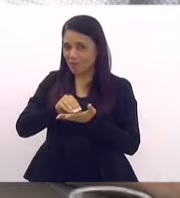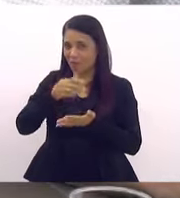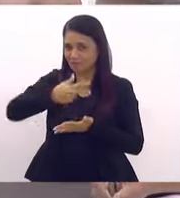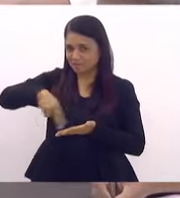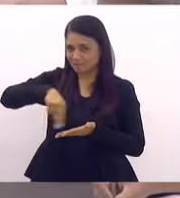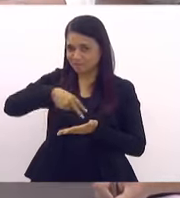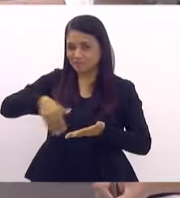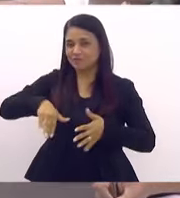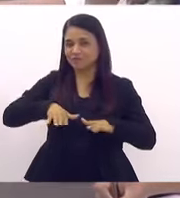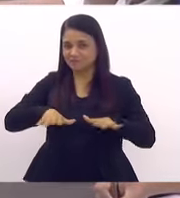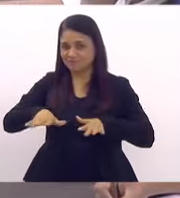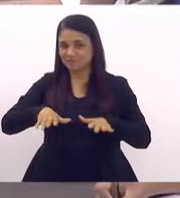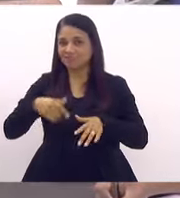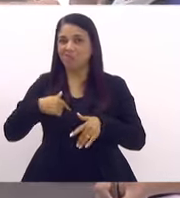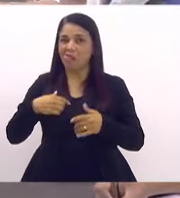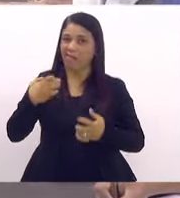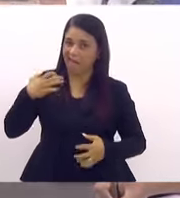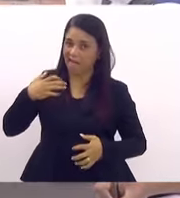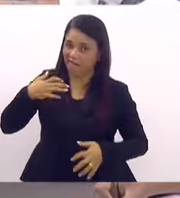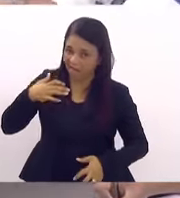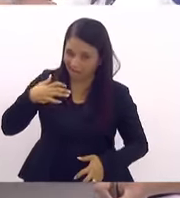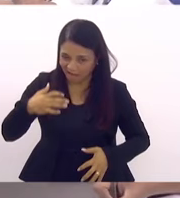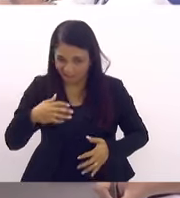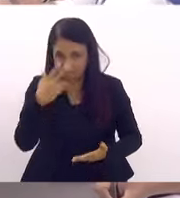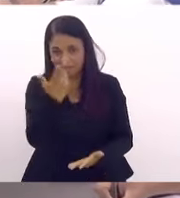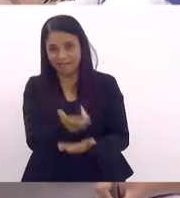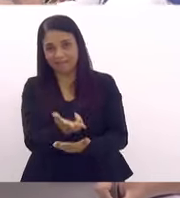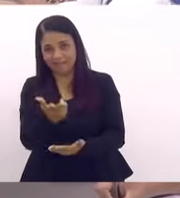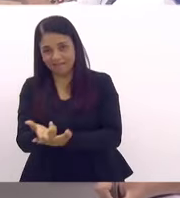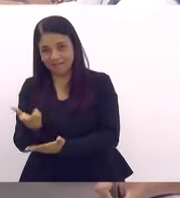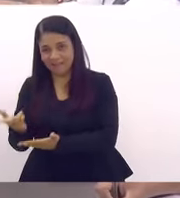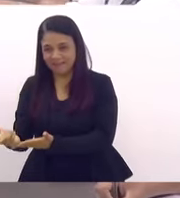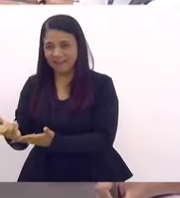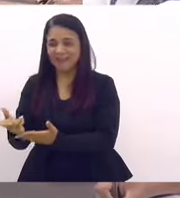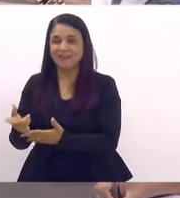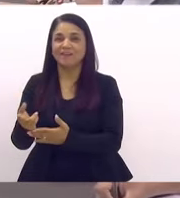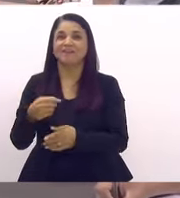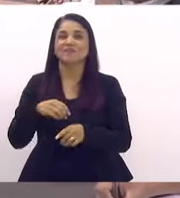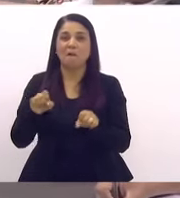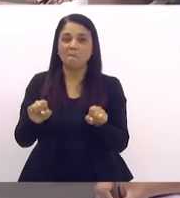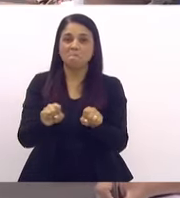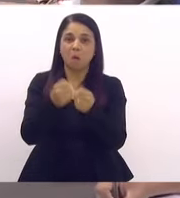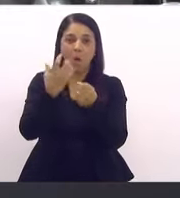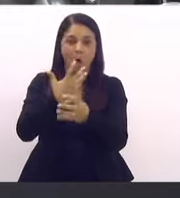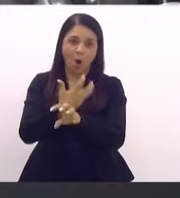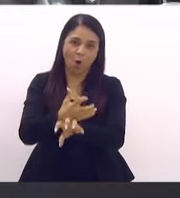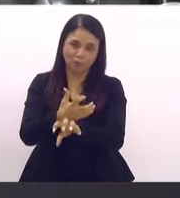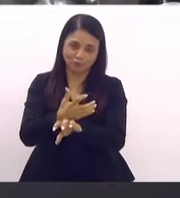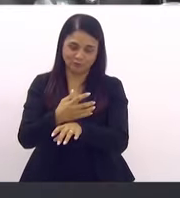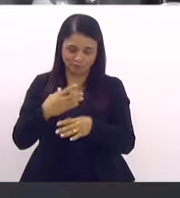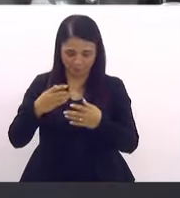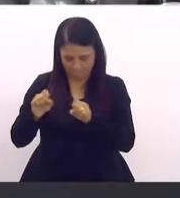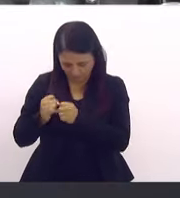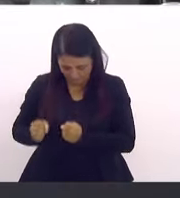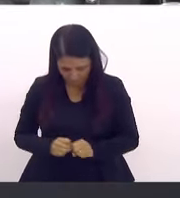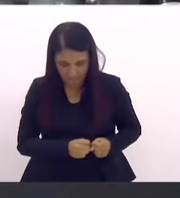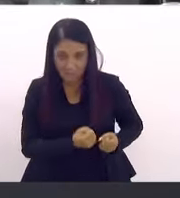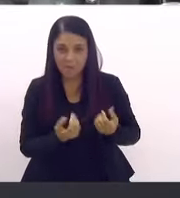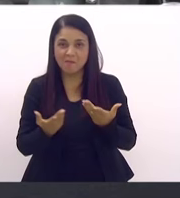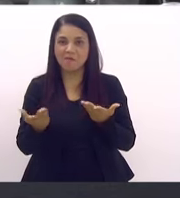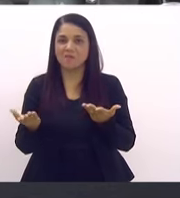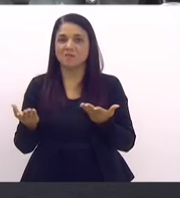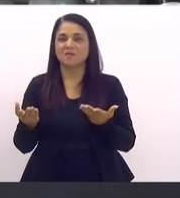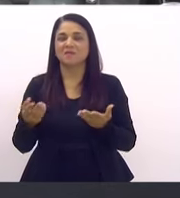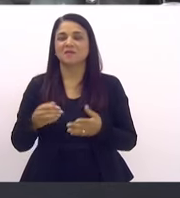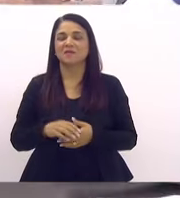não é passo só, não. Acamado. Fratura exposta a todos os lugares. Não havendo quem queira... Esporte